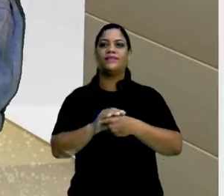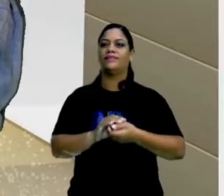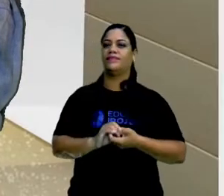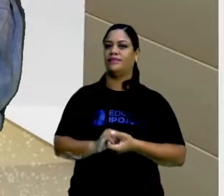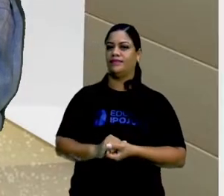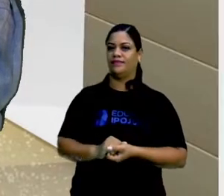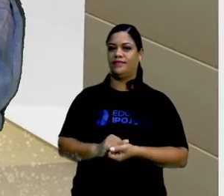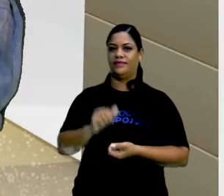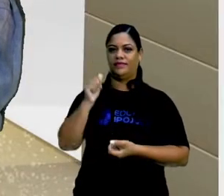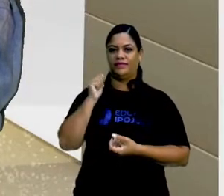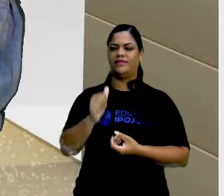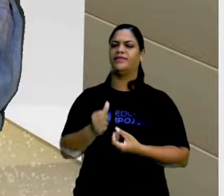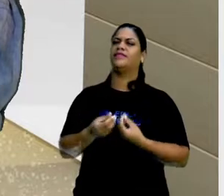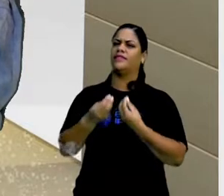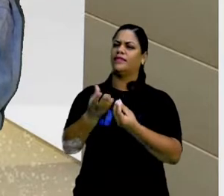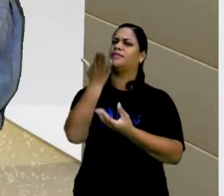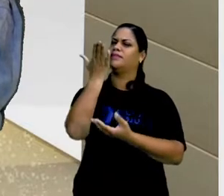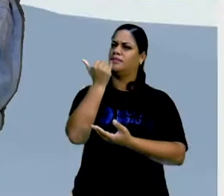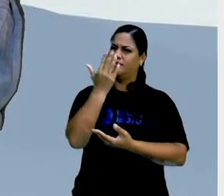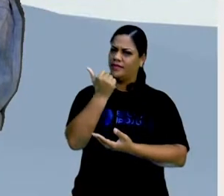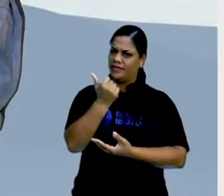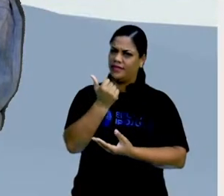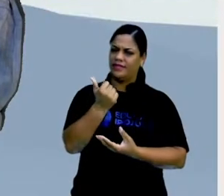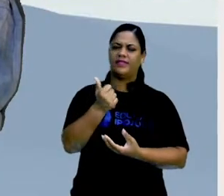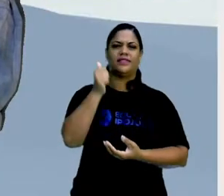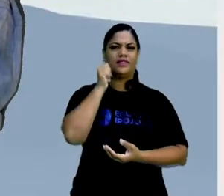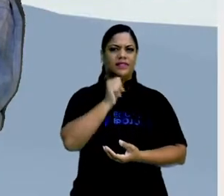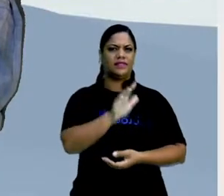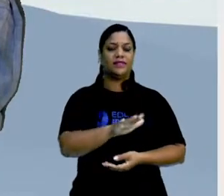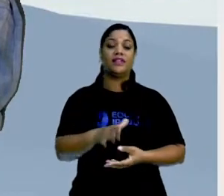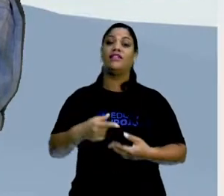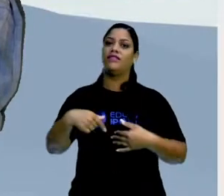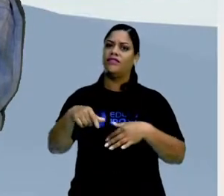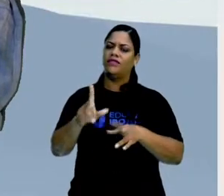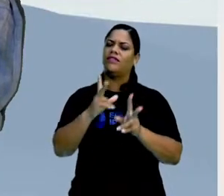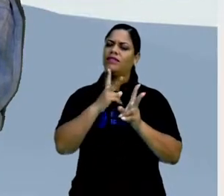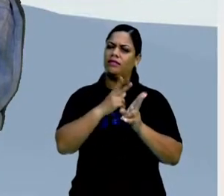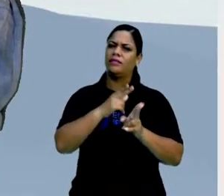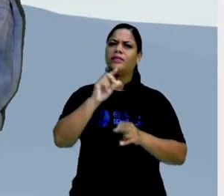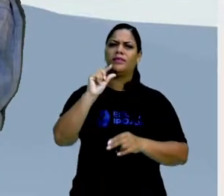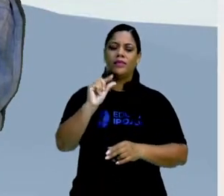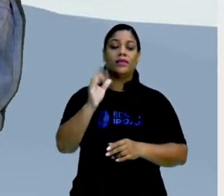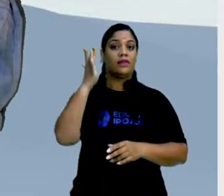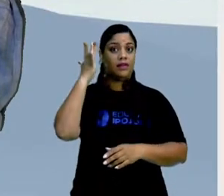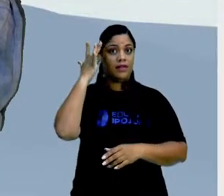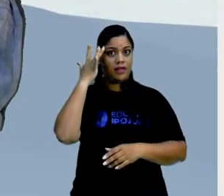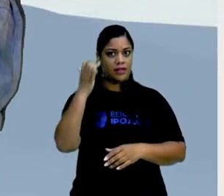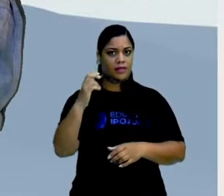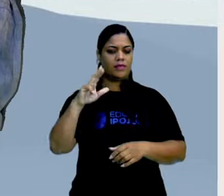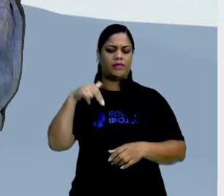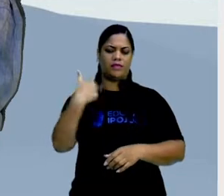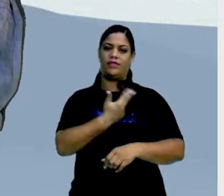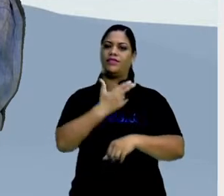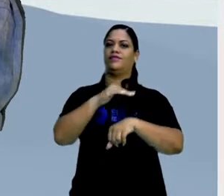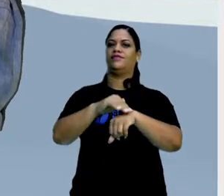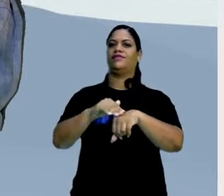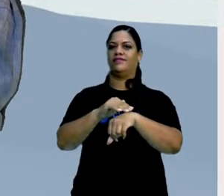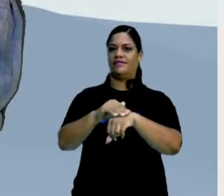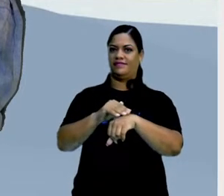menina deu, ó, comida. Ah. A menina disse, vá descansar. E amanhã a gente